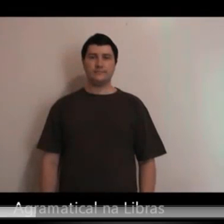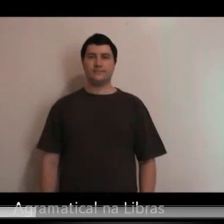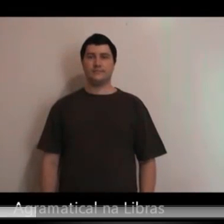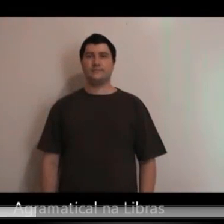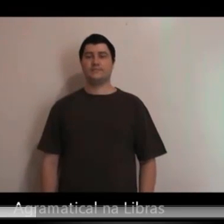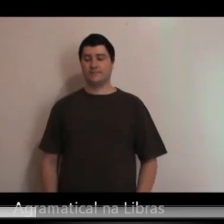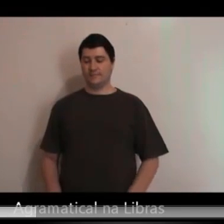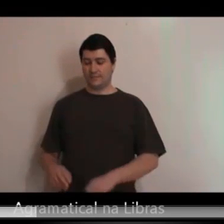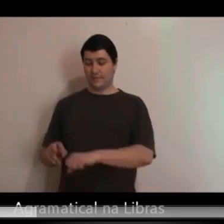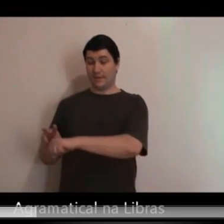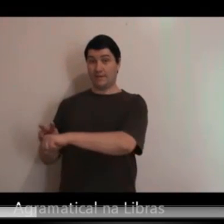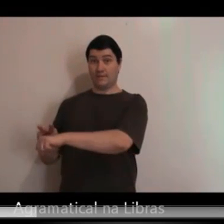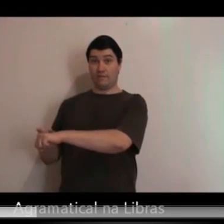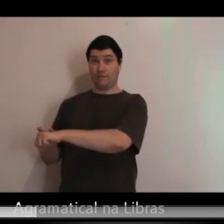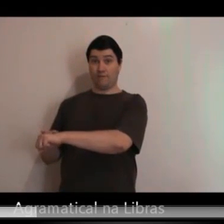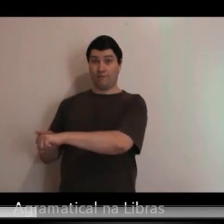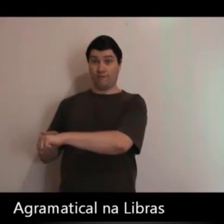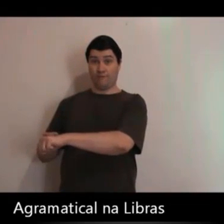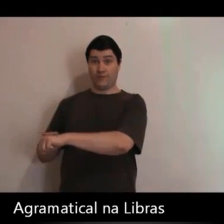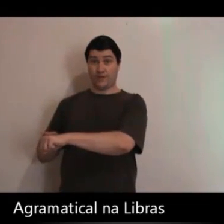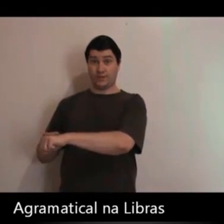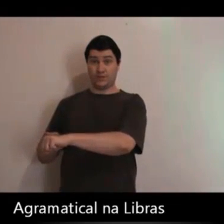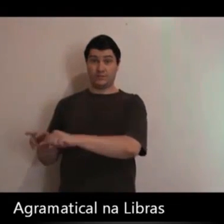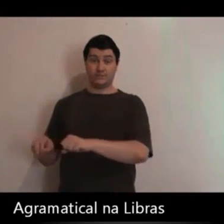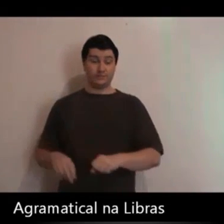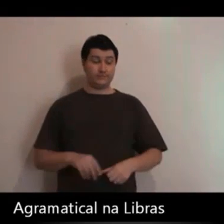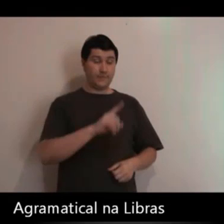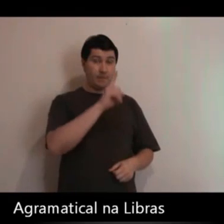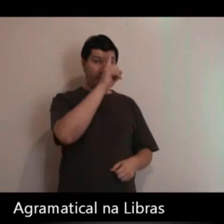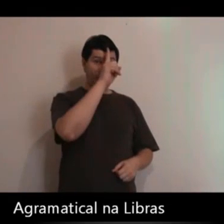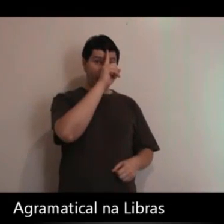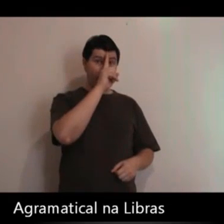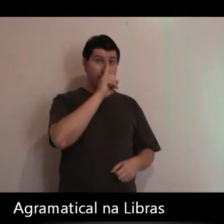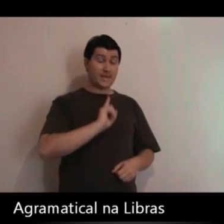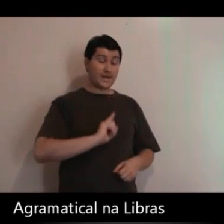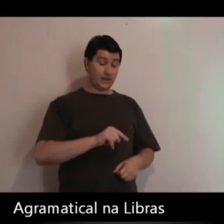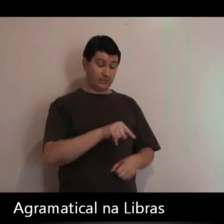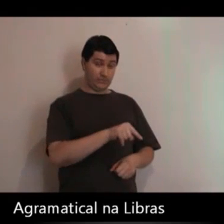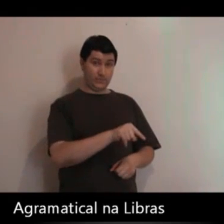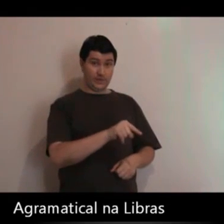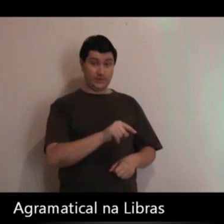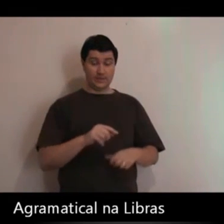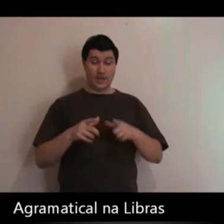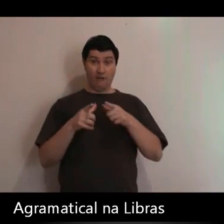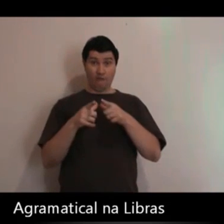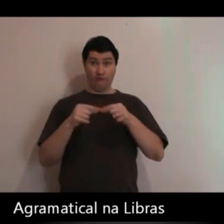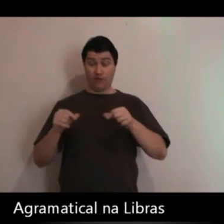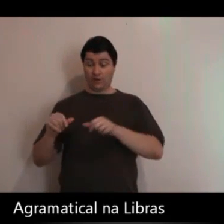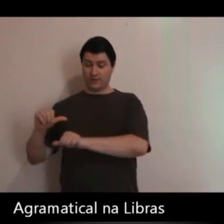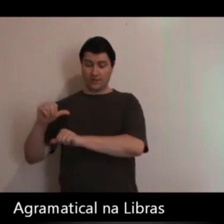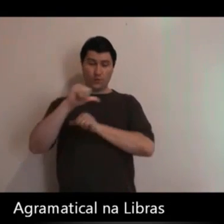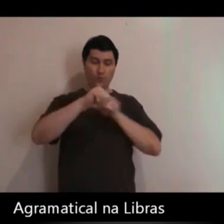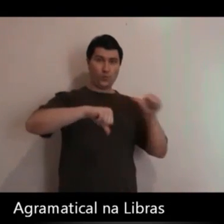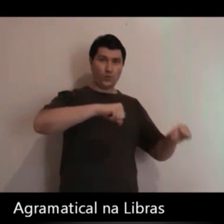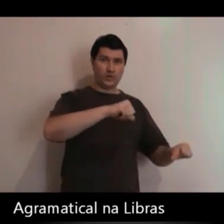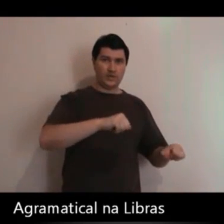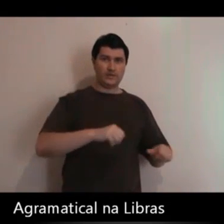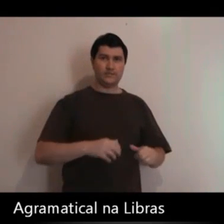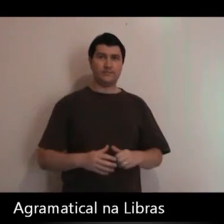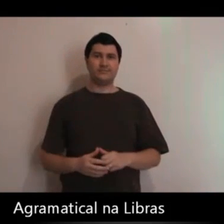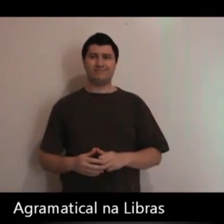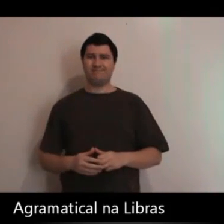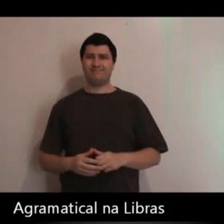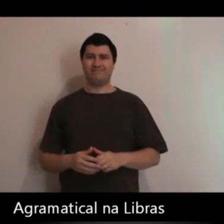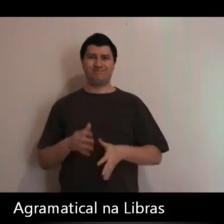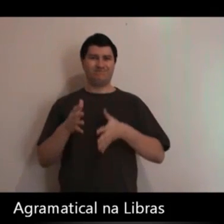Ó, esse exemplo é a gramatical, né? Ó, tem o verde que eu ponho no ponto, eu tenho o amarelo que eu ponho no outro, e a folha foi